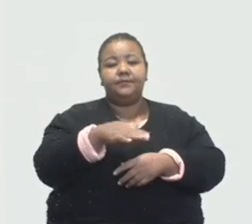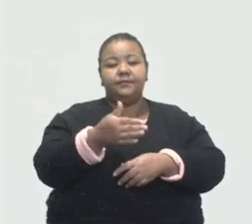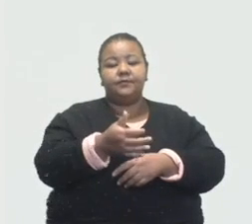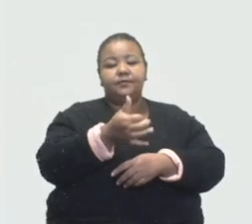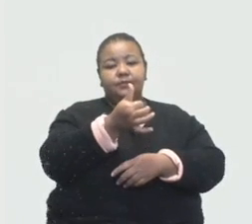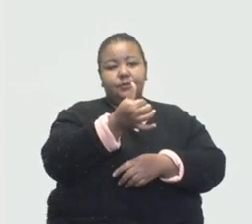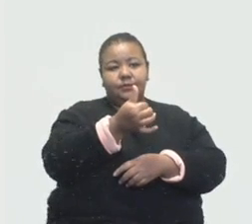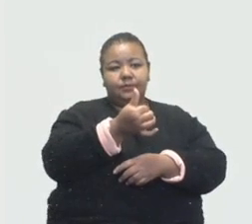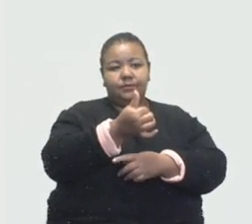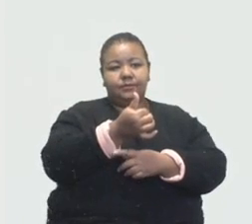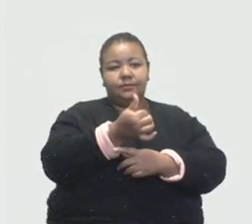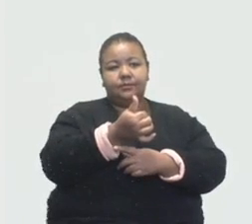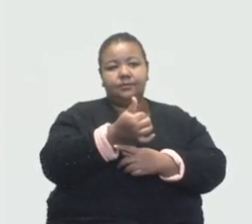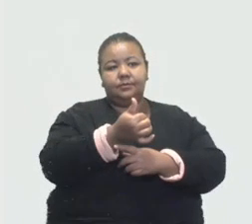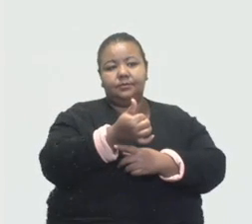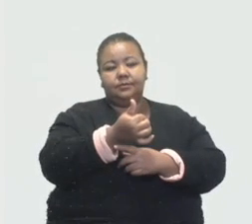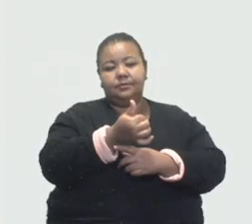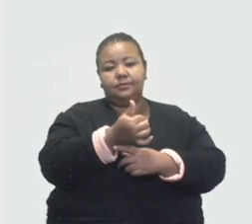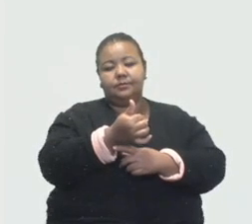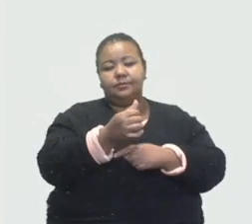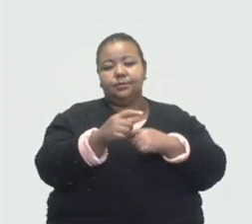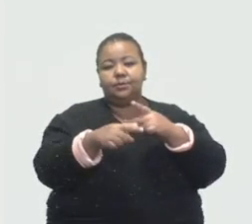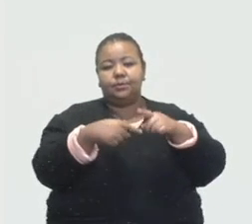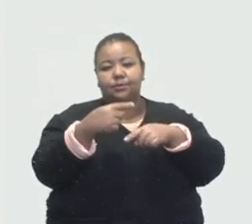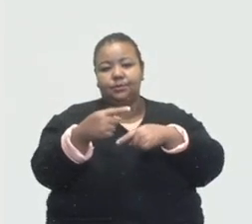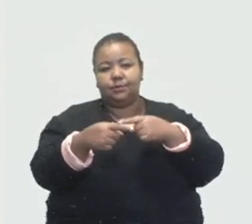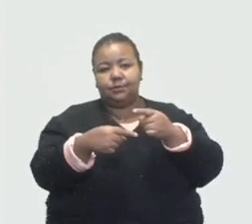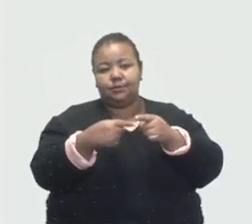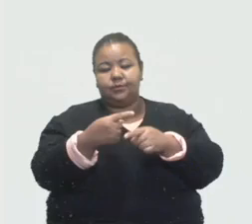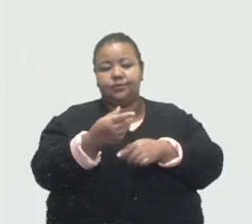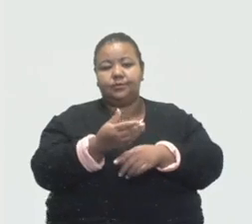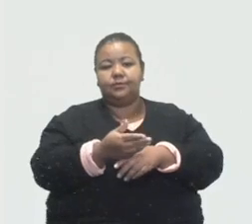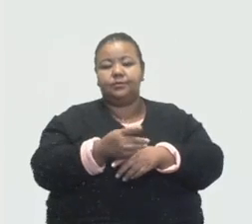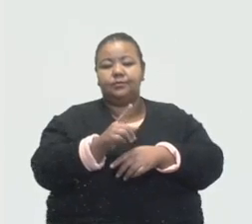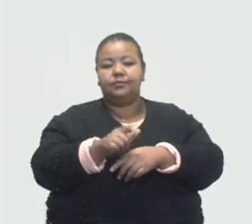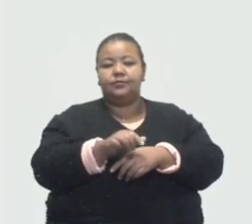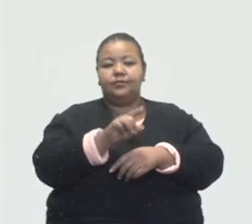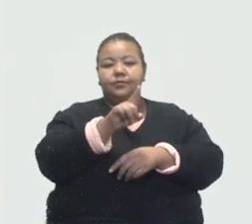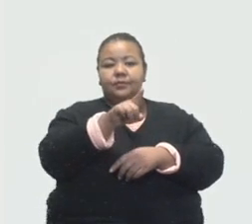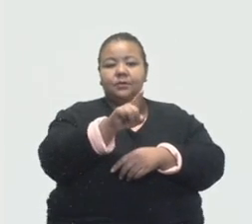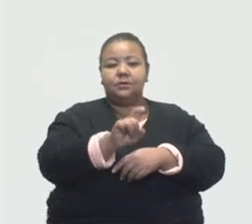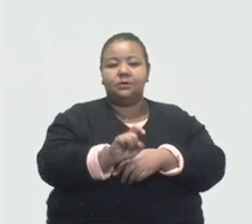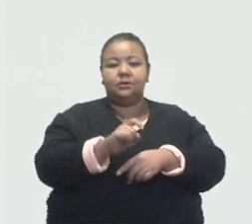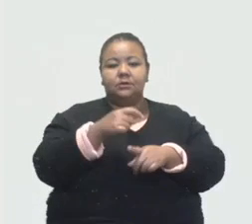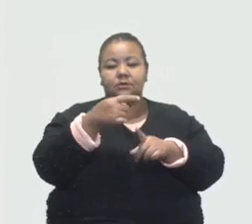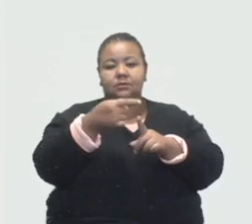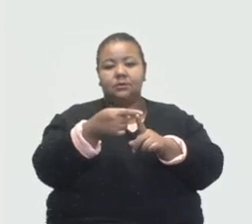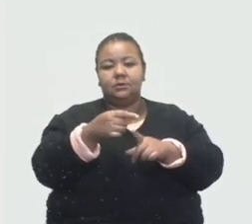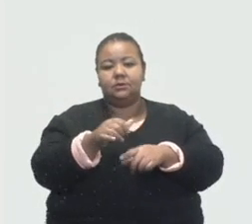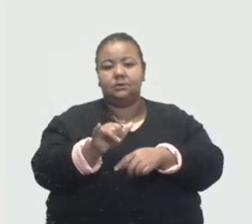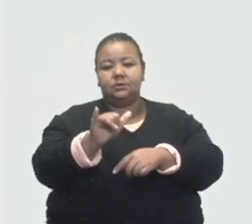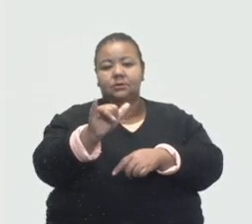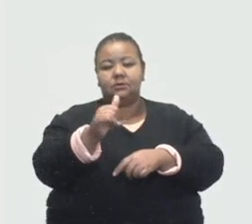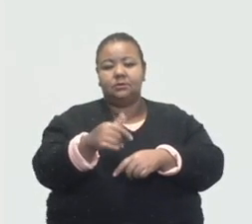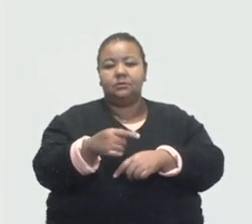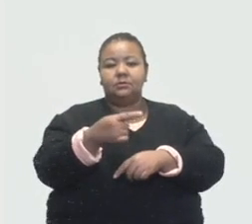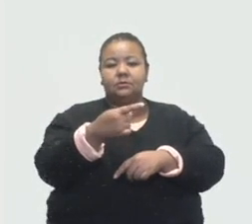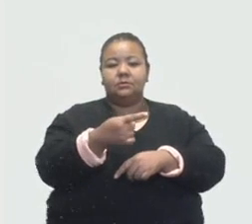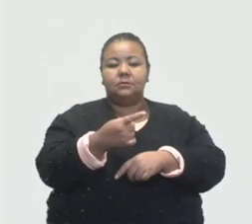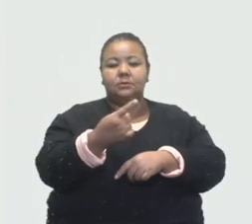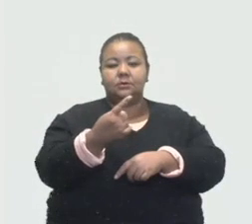6. E depois, nós temos que é x mais y. Menos